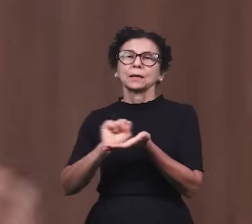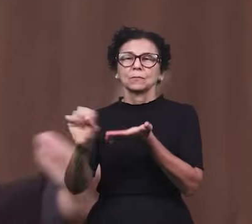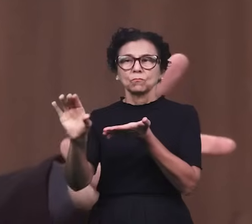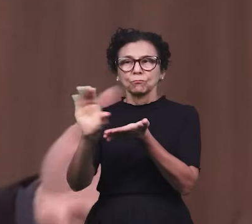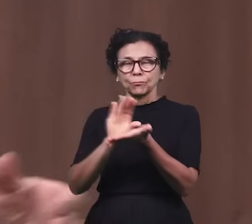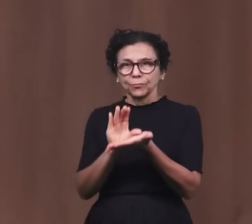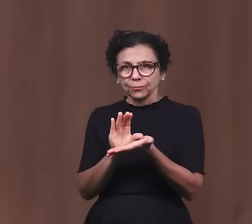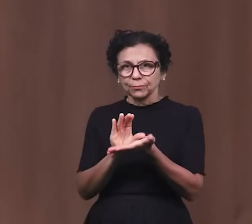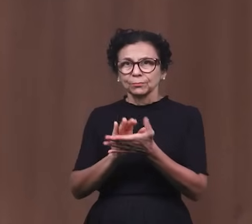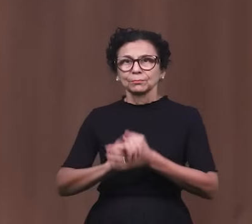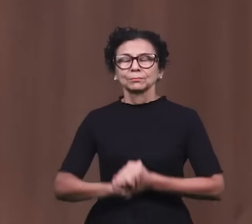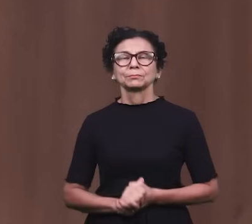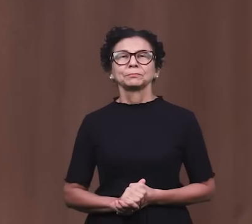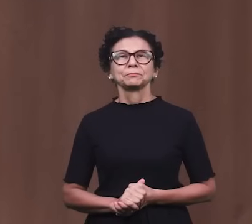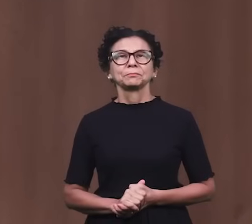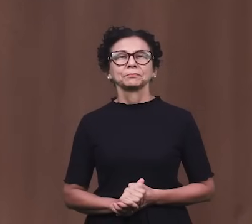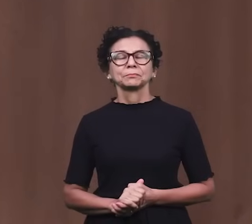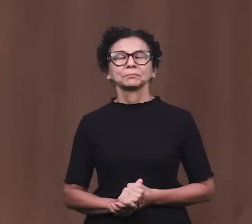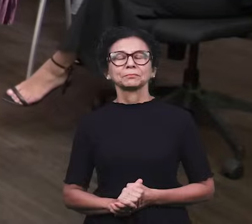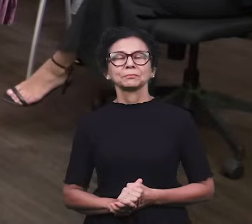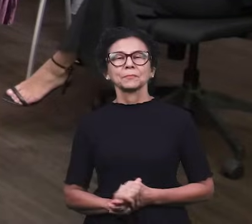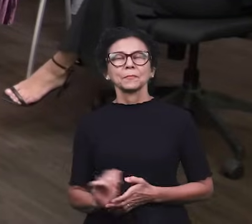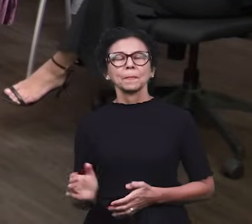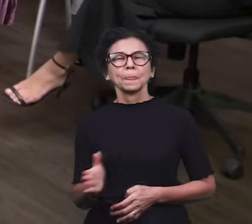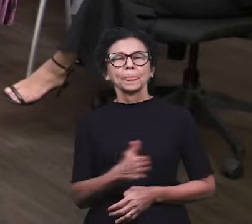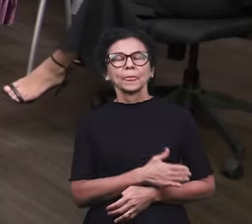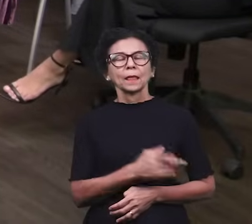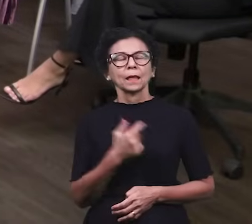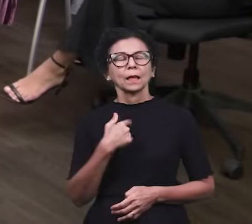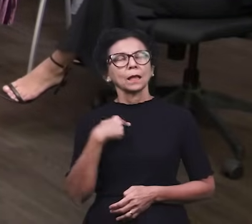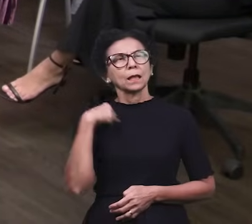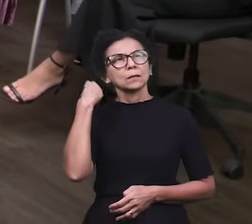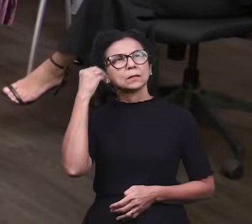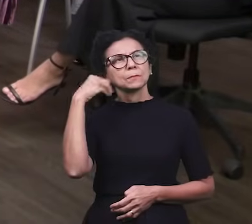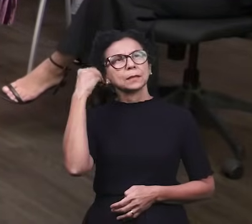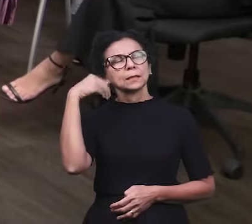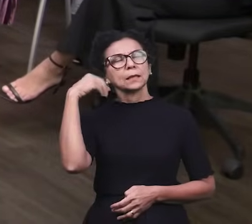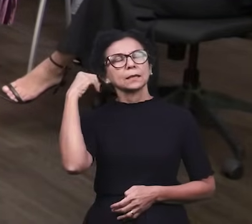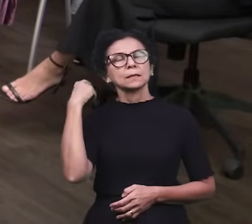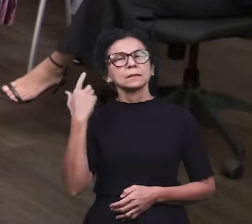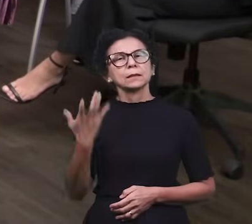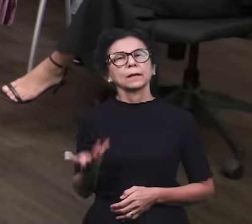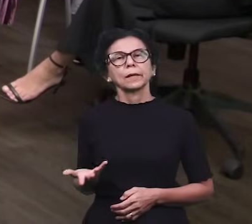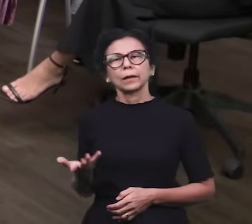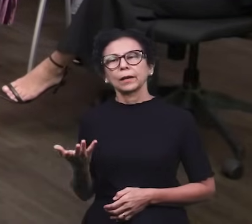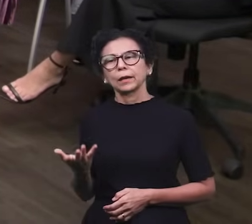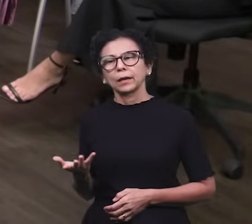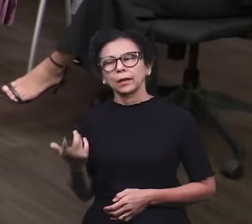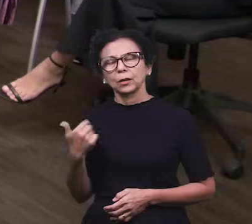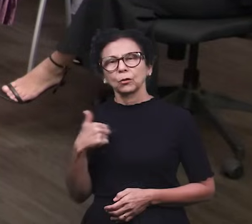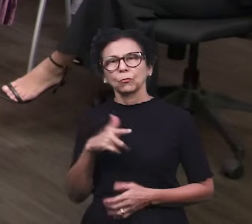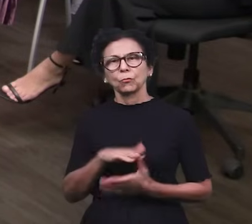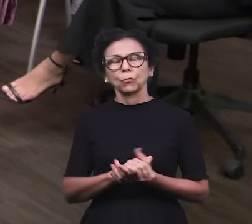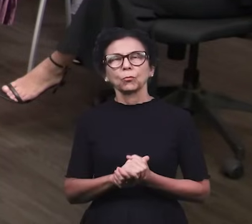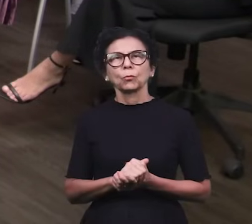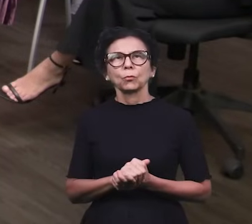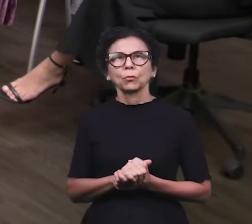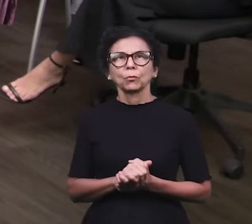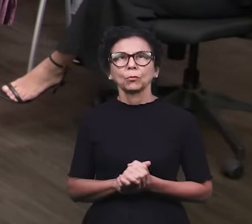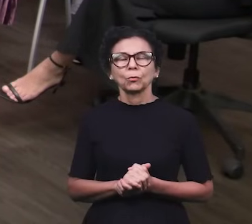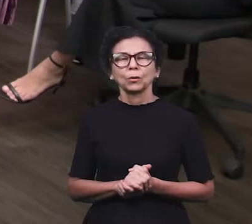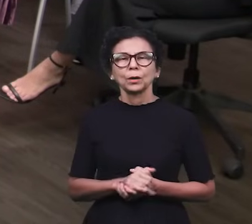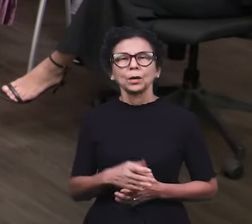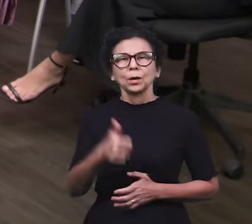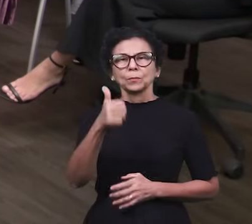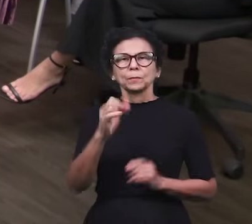investimentos que vão antecipar a realização dos nossos sonhos. Eu me lembro da minha experiência quando fui financiar